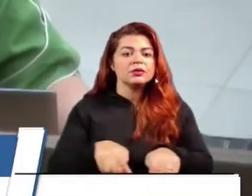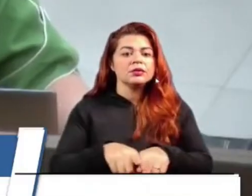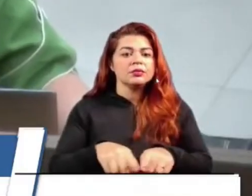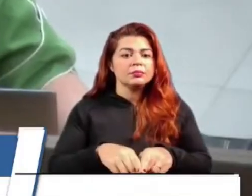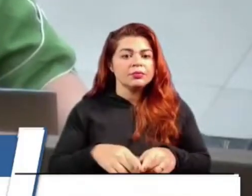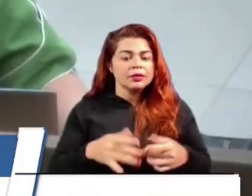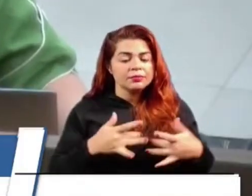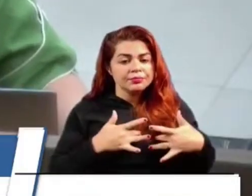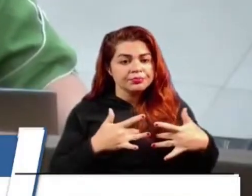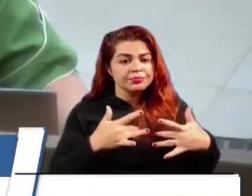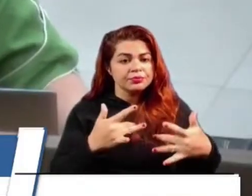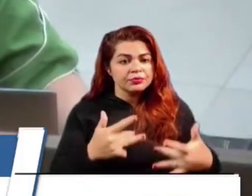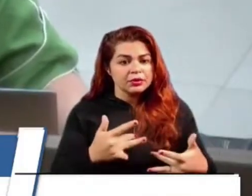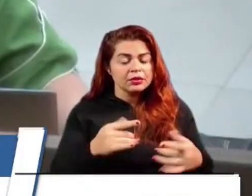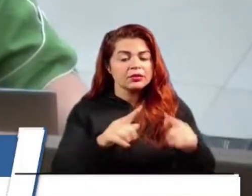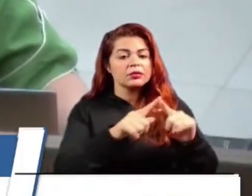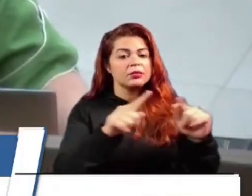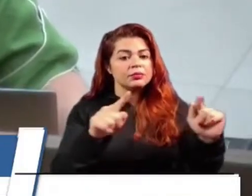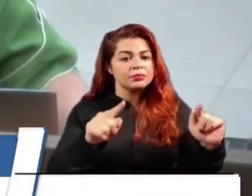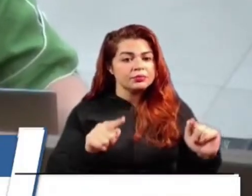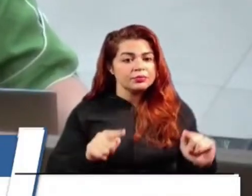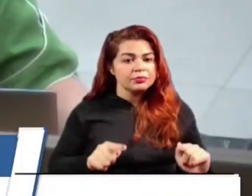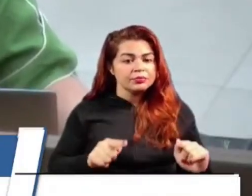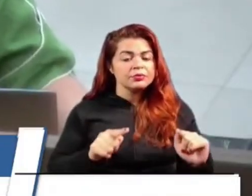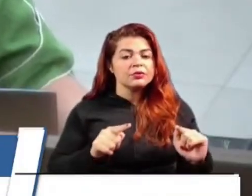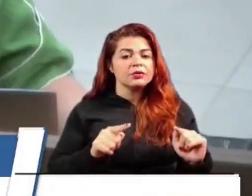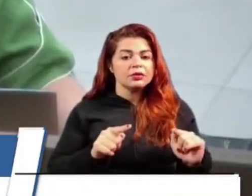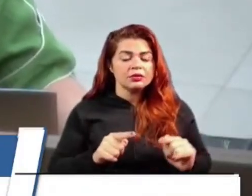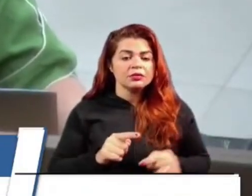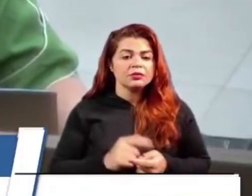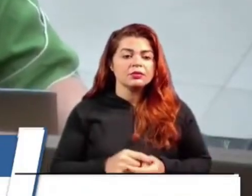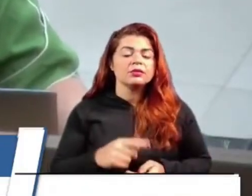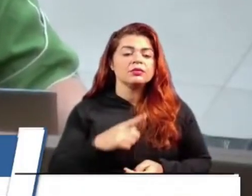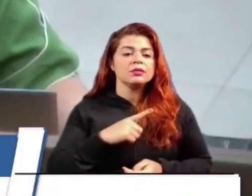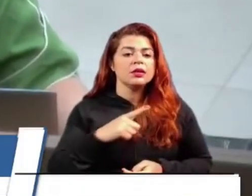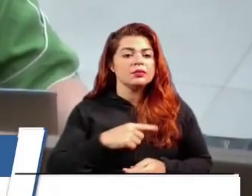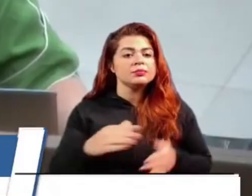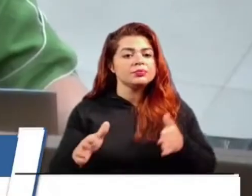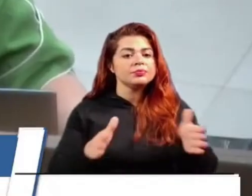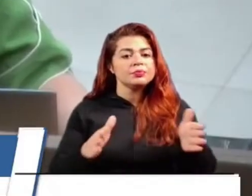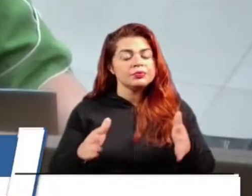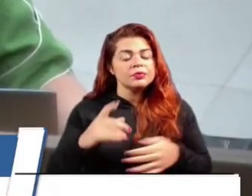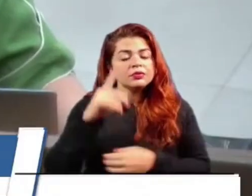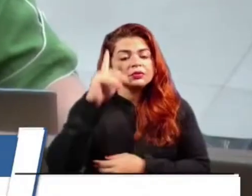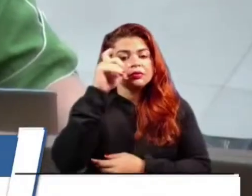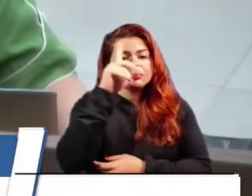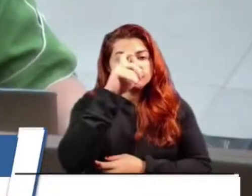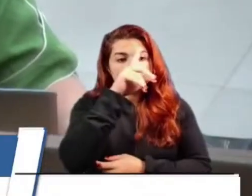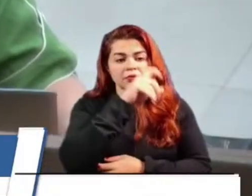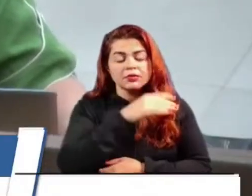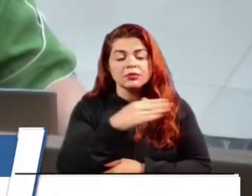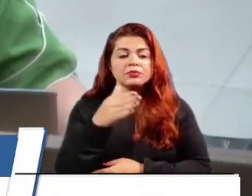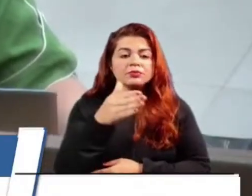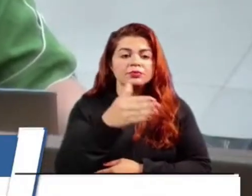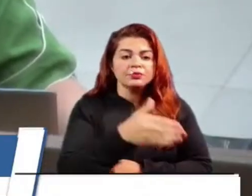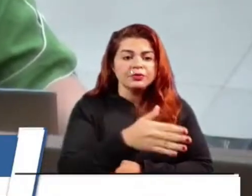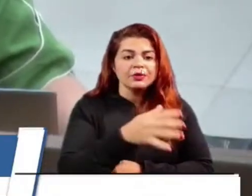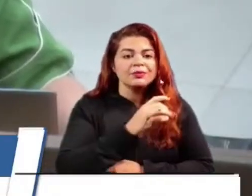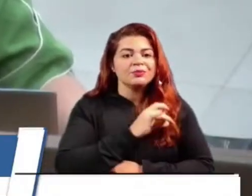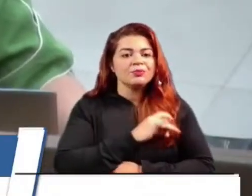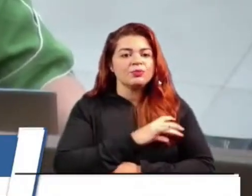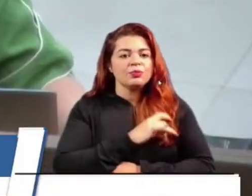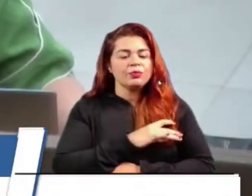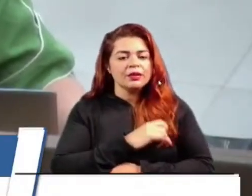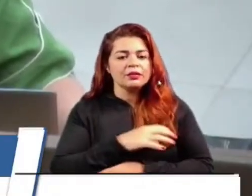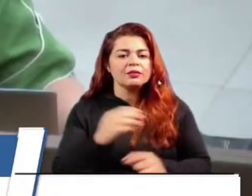aos servidores que têm passado por esses momentos de aflição, que vão com medo de serem agredidos e não ter